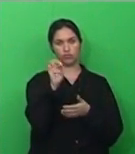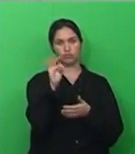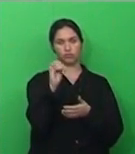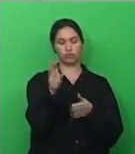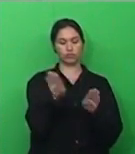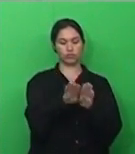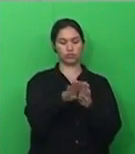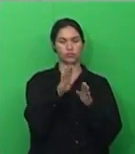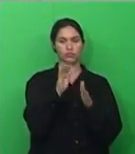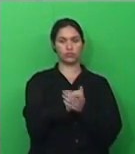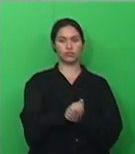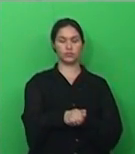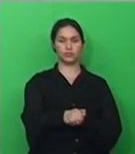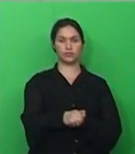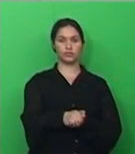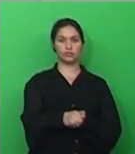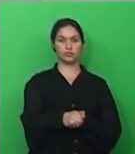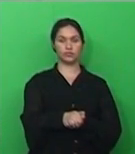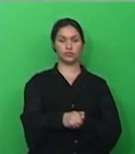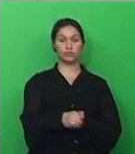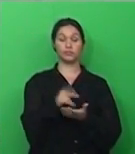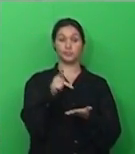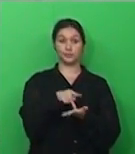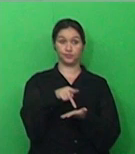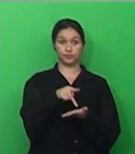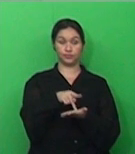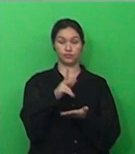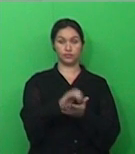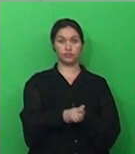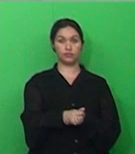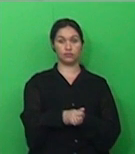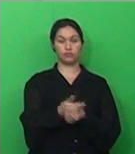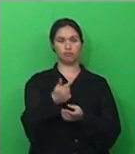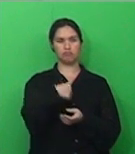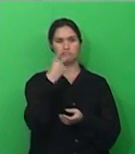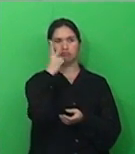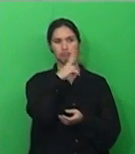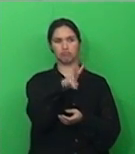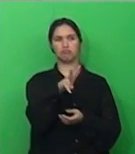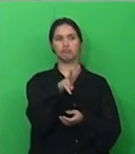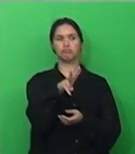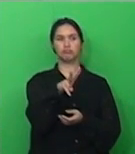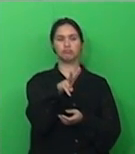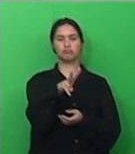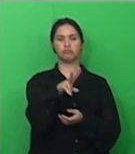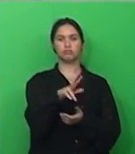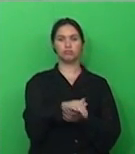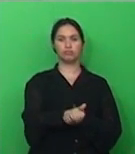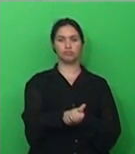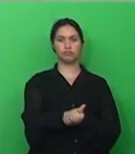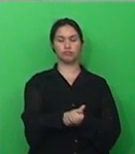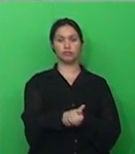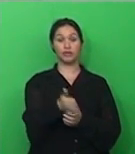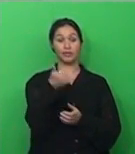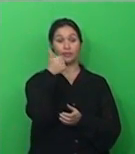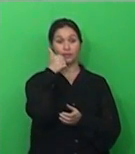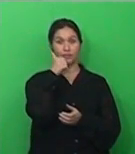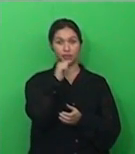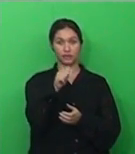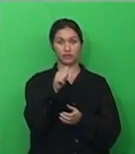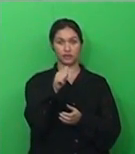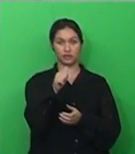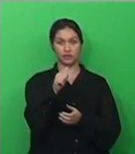presentes. Na realidade, eu presenciei uma cena que uma senhora teve que desviar